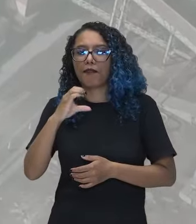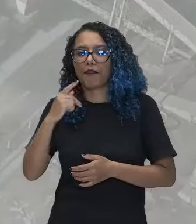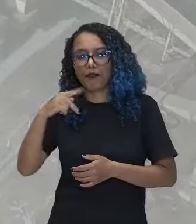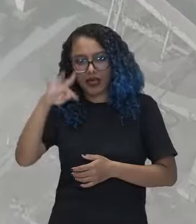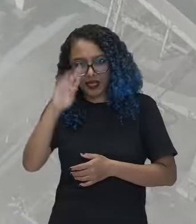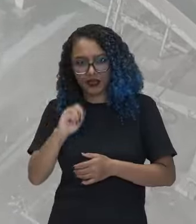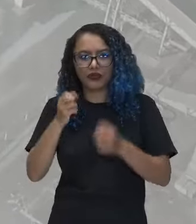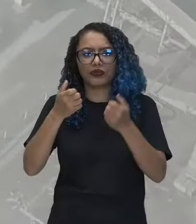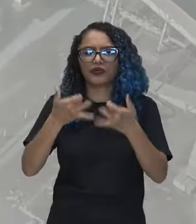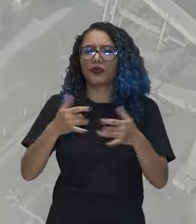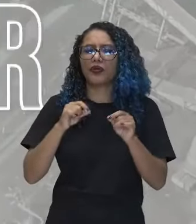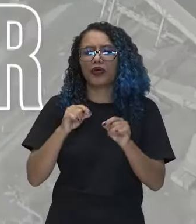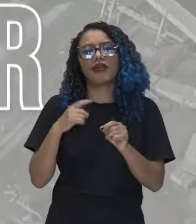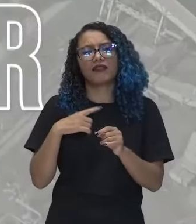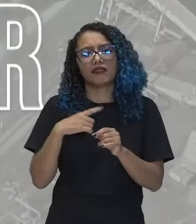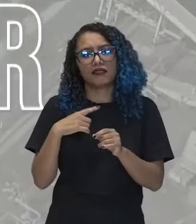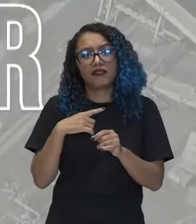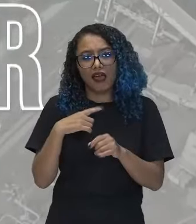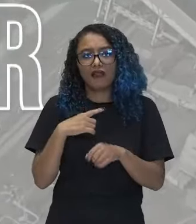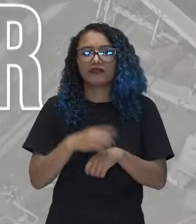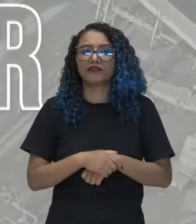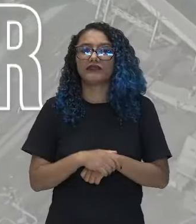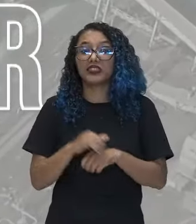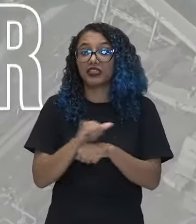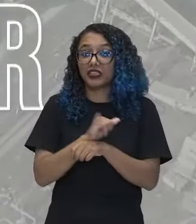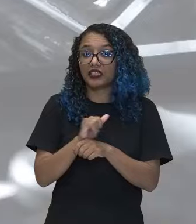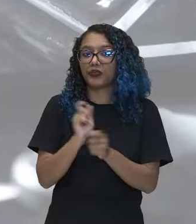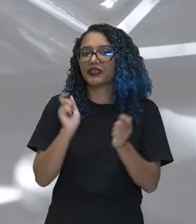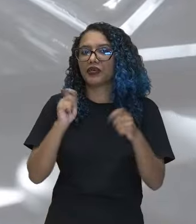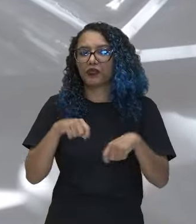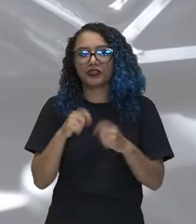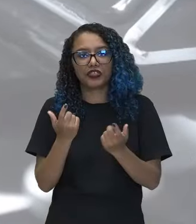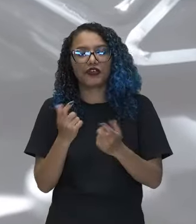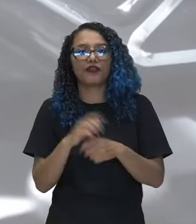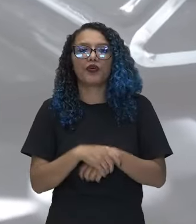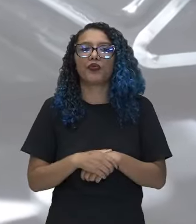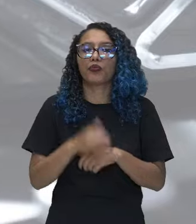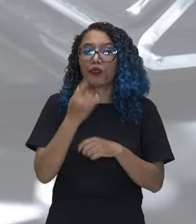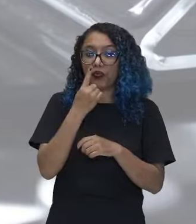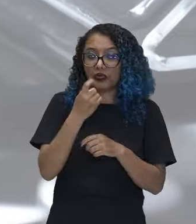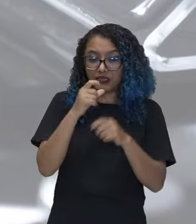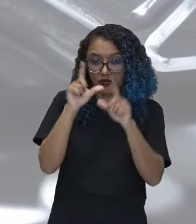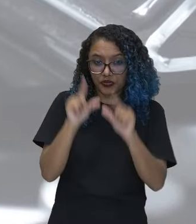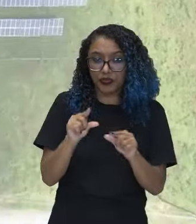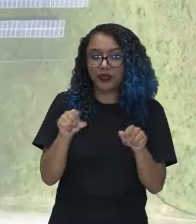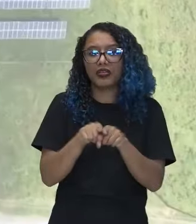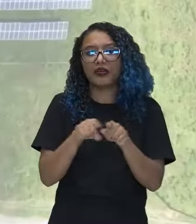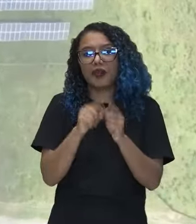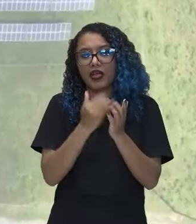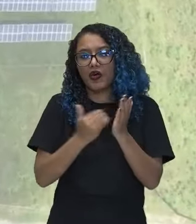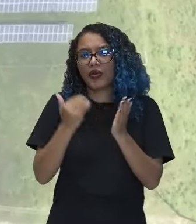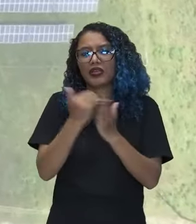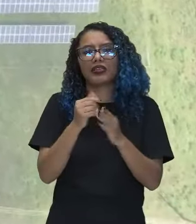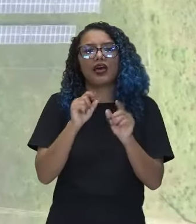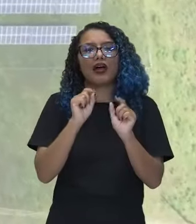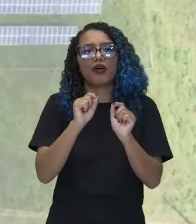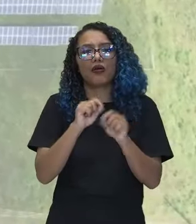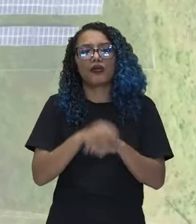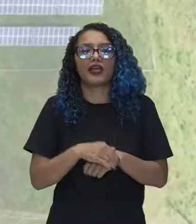apontam alternativas para descarbonizar a produção de petróleo e aumentar a ação conjunta entre as formas